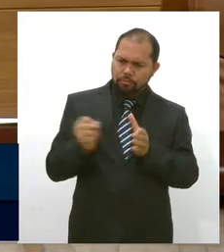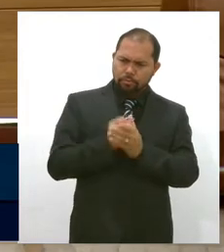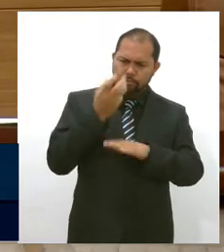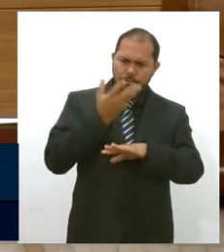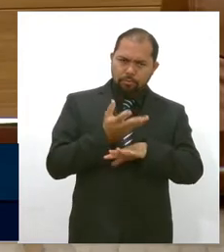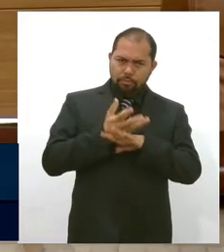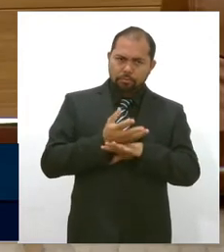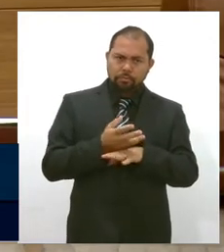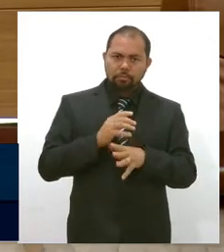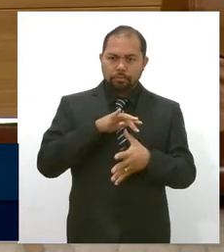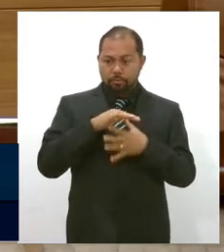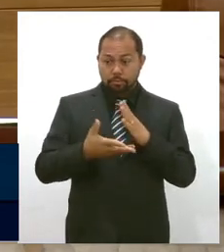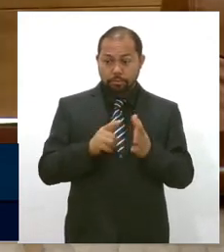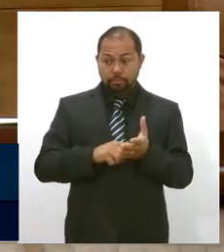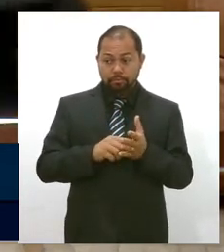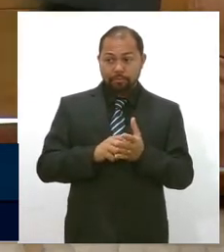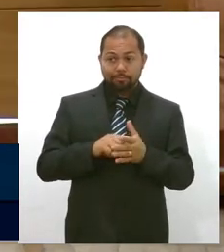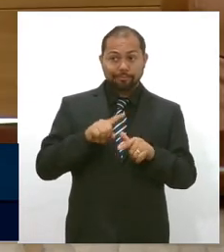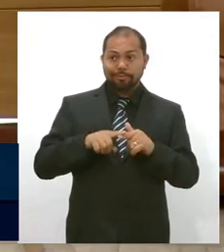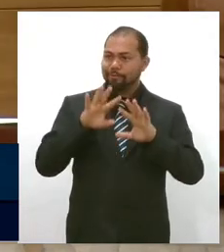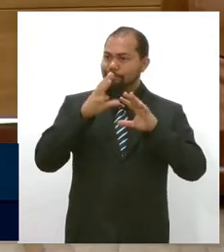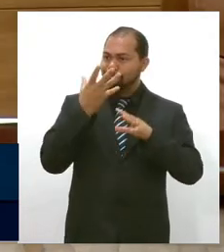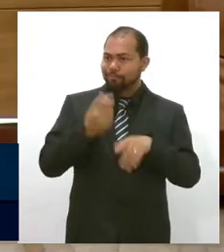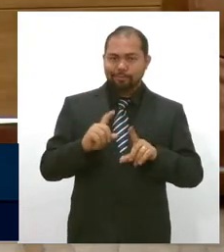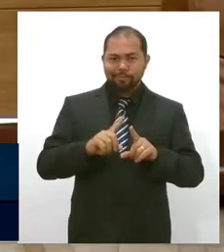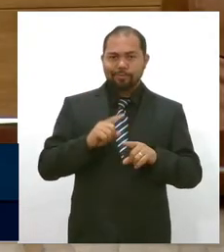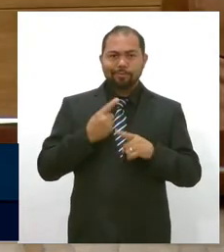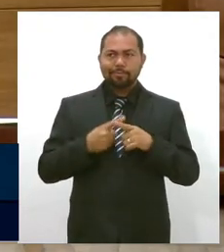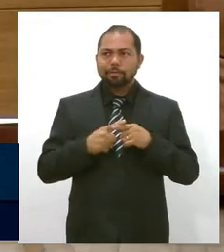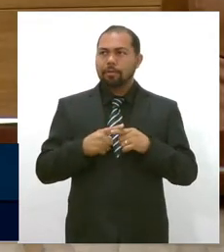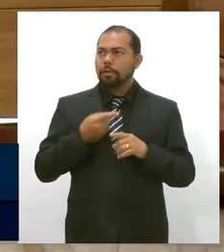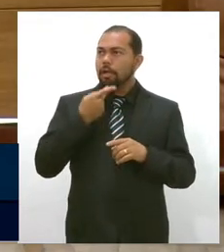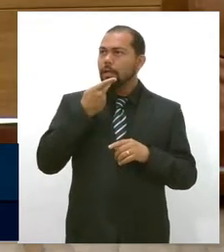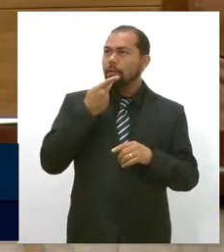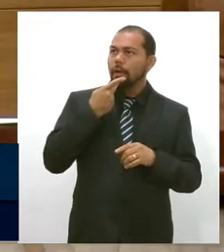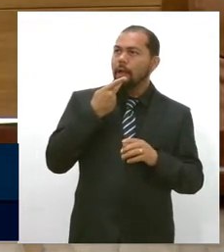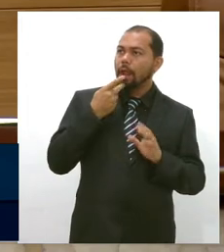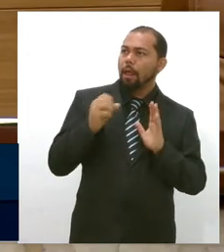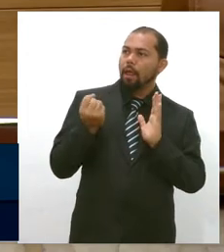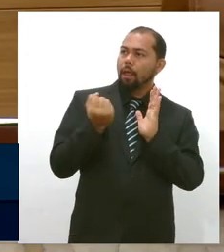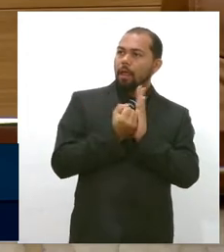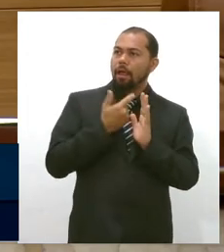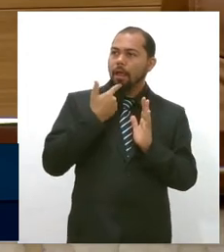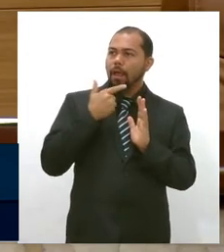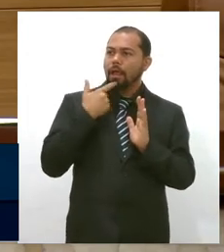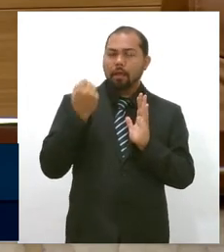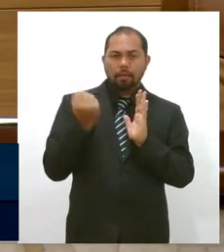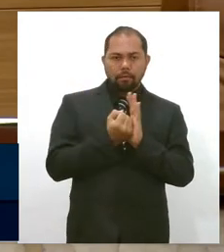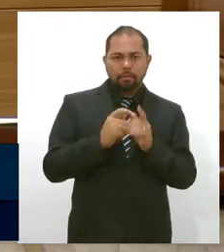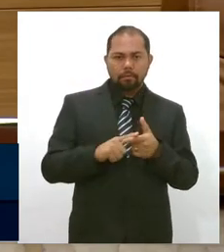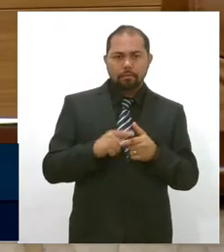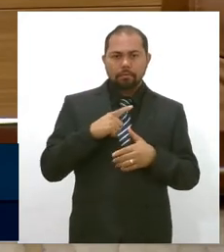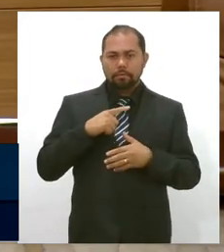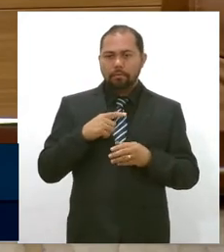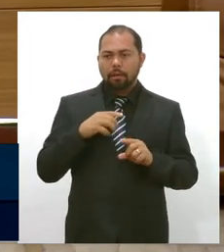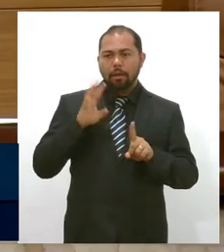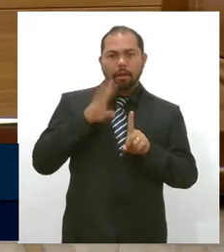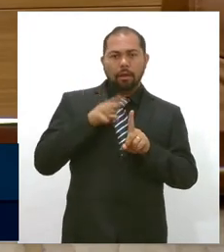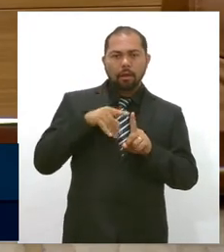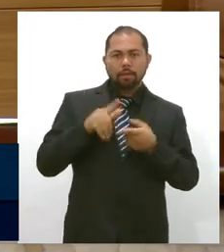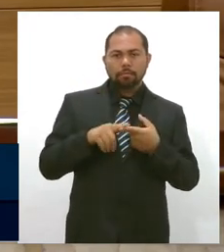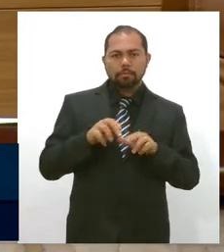pela justificativa de não considerá-la uma língua oficial, existindo um grande folclore com a língua brasileira de sinais, sendo que a única diferença é a comunicação por